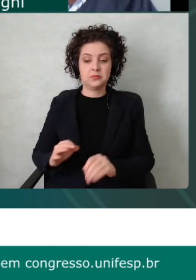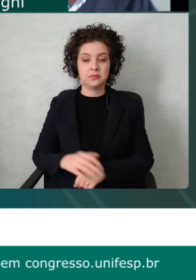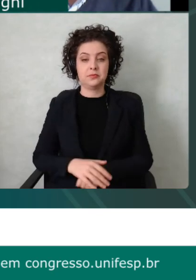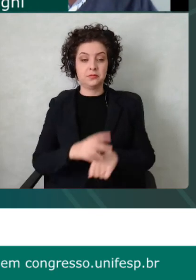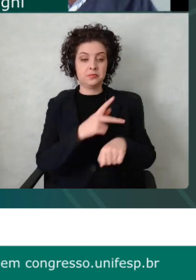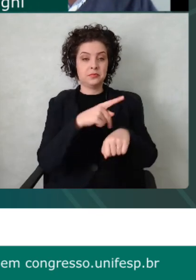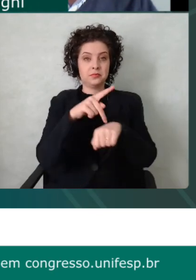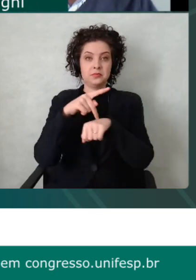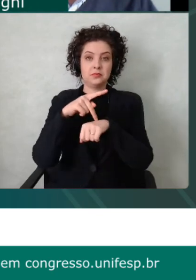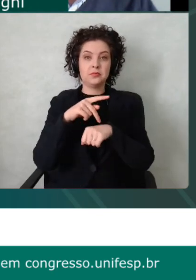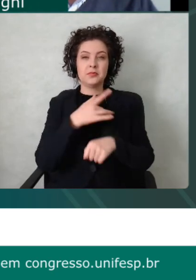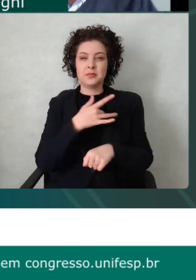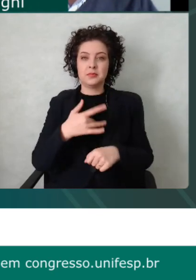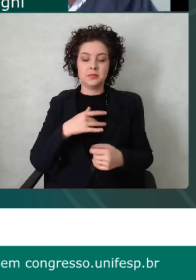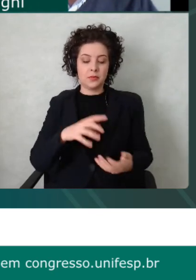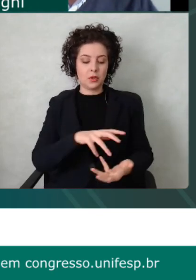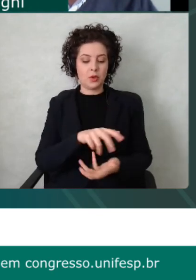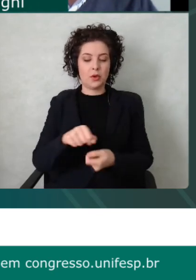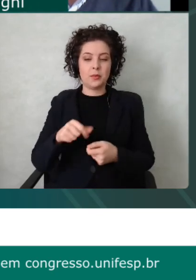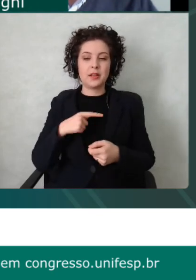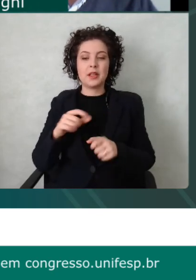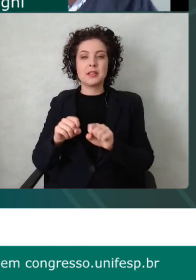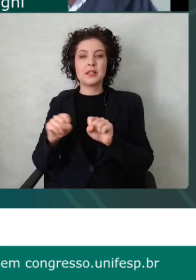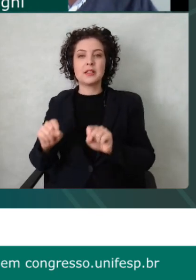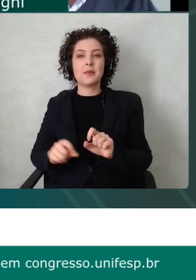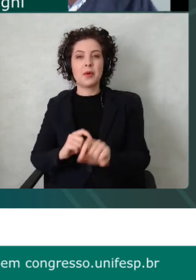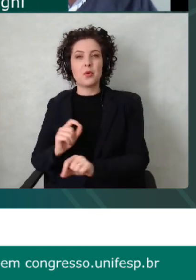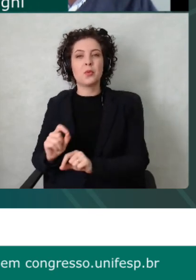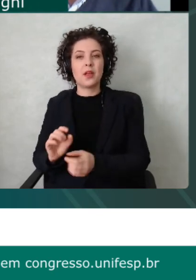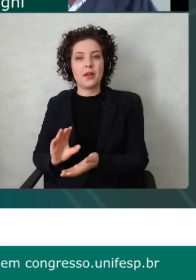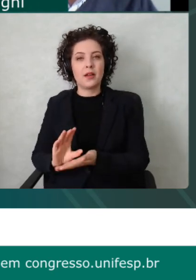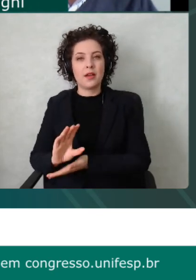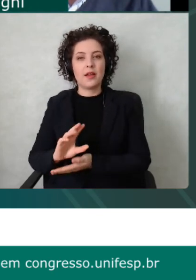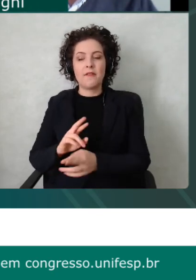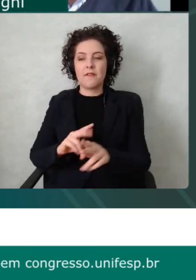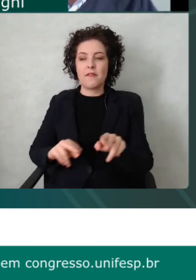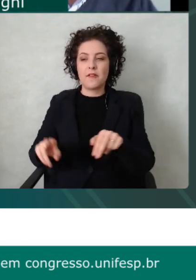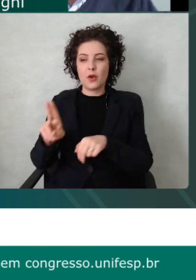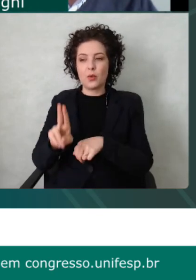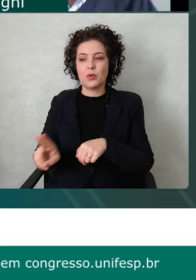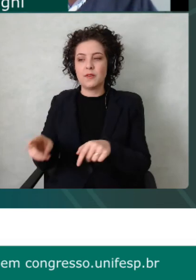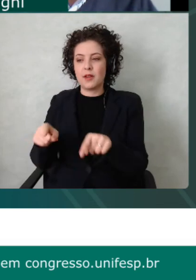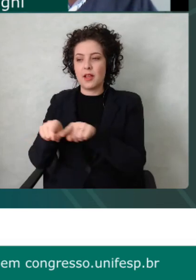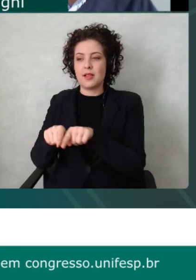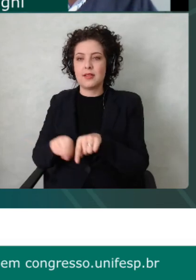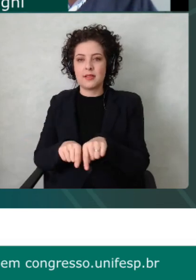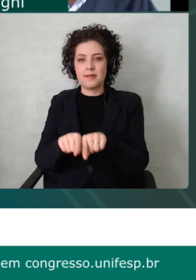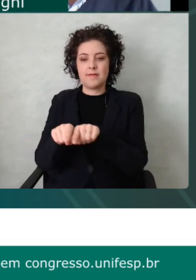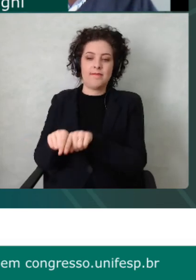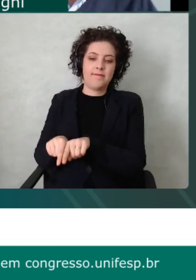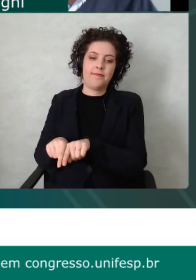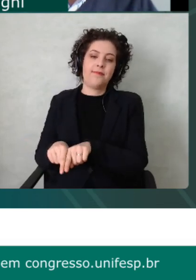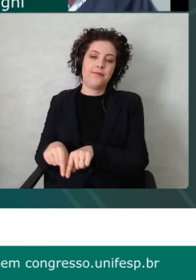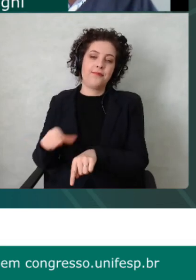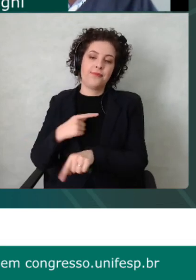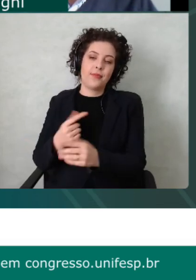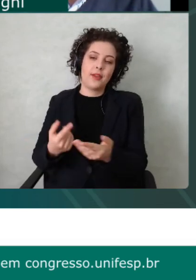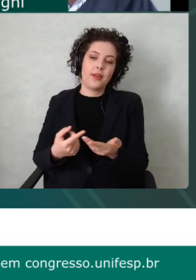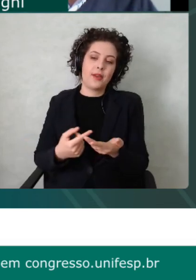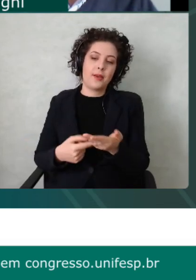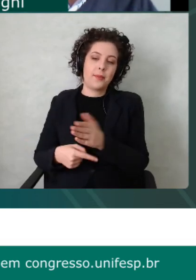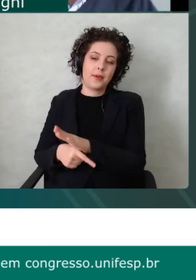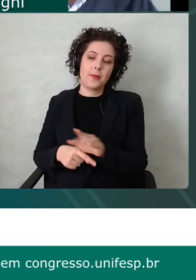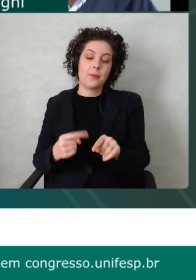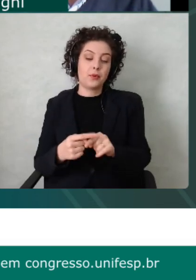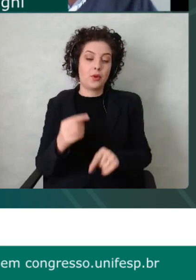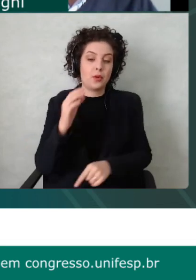eles investem em sistemas de consórcio. Então, são várias universidades que trabalham em esquema de consórcio, até porque patógenos emergentes, eu mostrei,